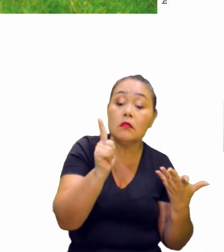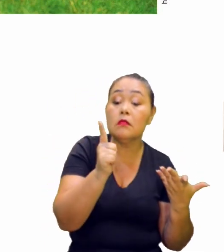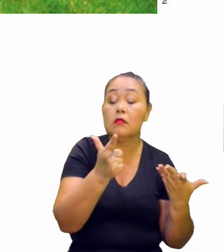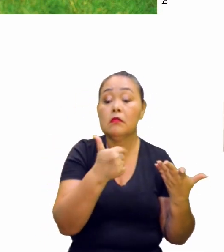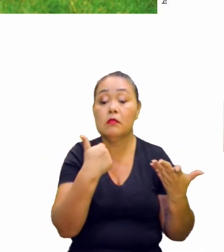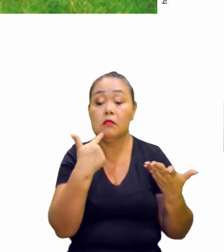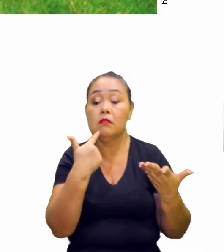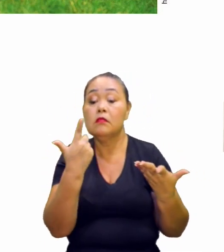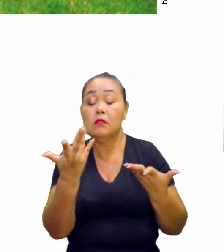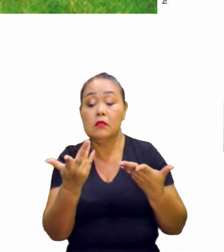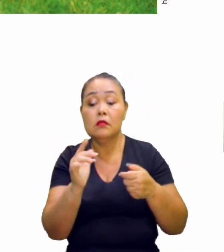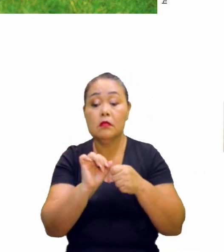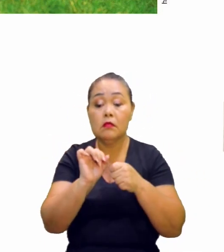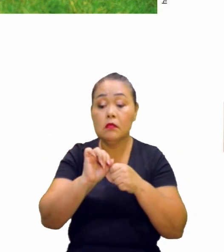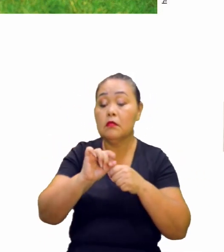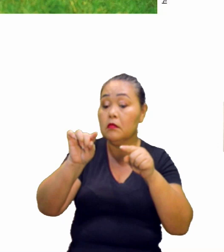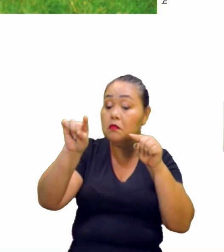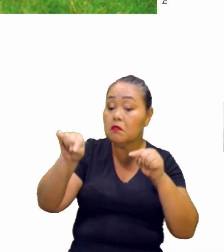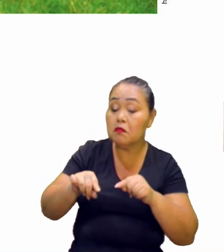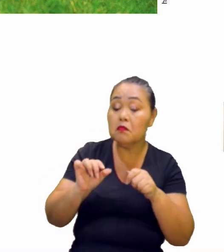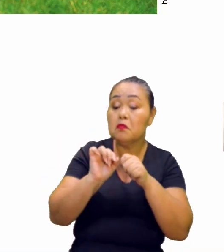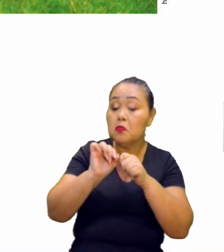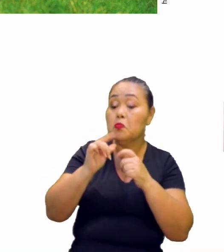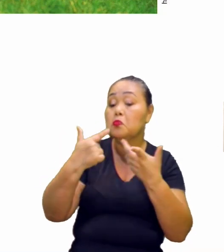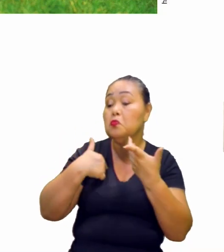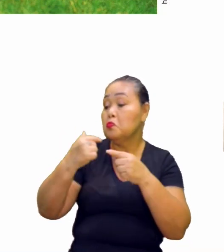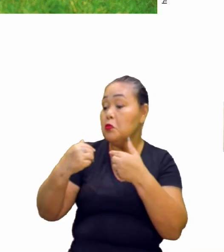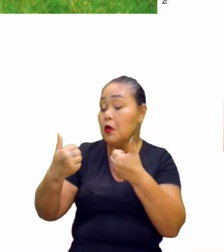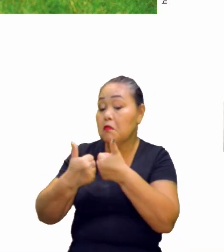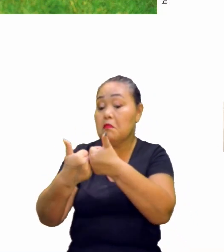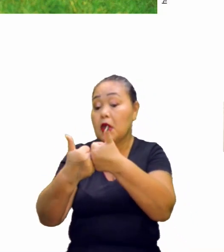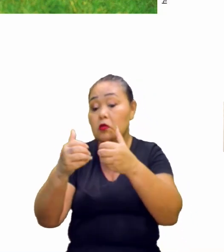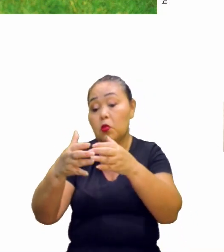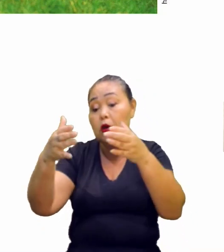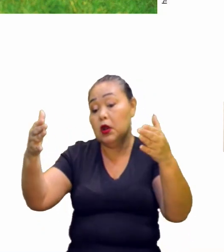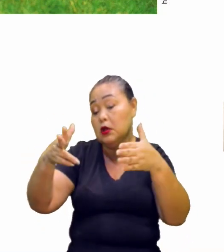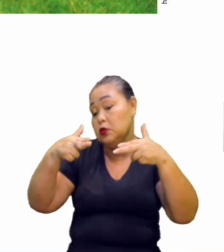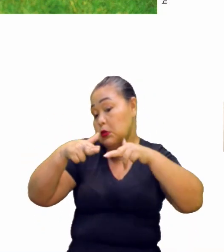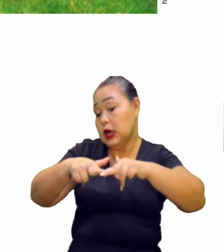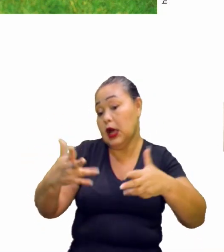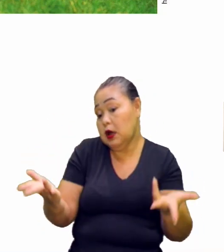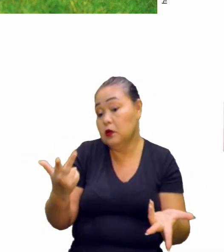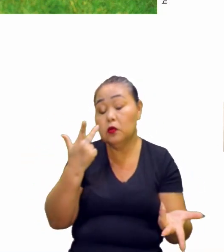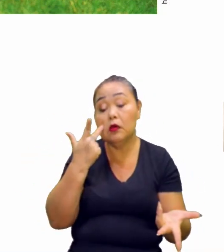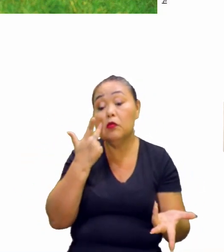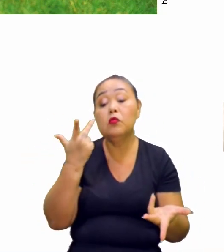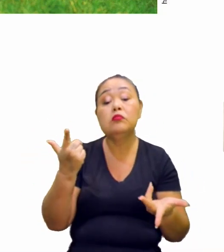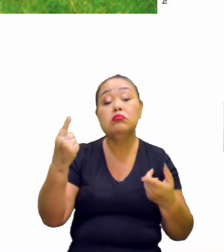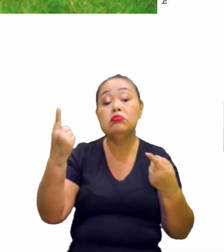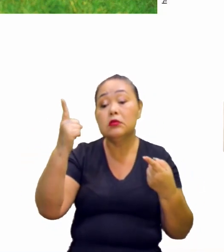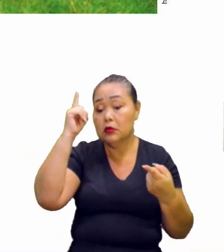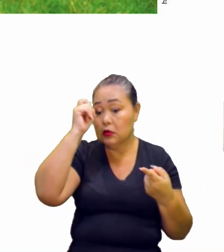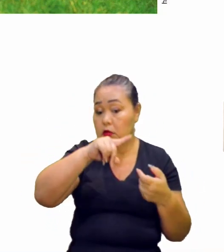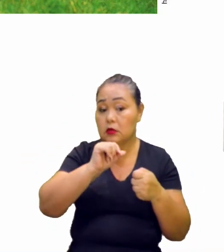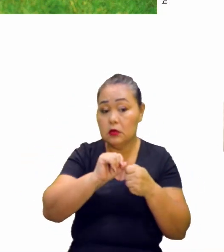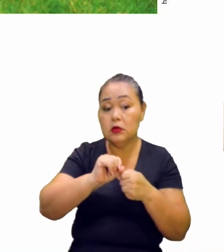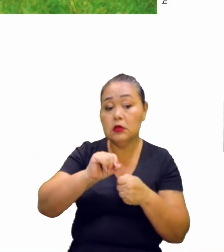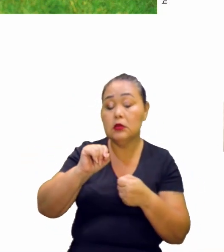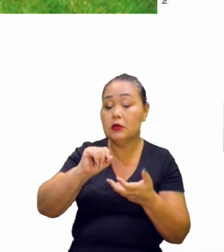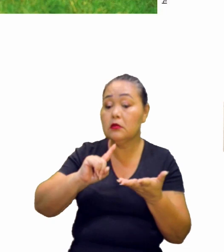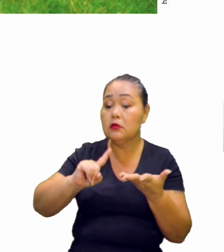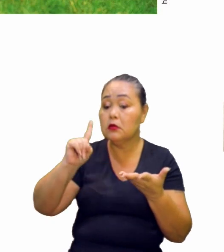está atendendo, são grandes mercados, pequenos mercados, comerciantes locais, feiras locais, enfim, tá? E essa complexidade biológica que você tem,